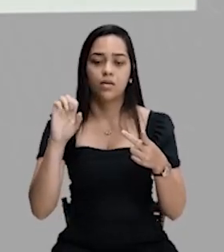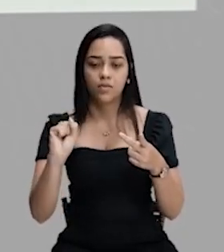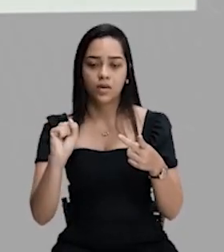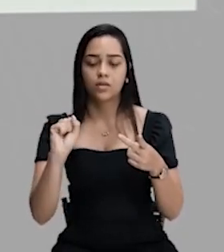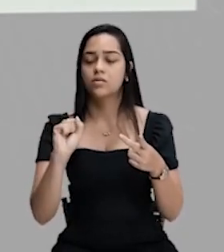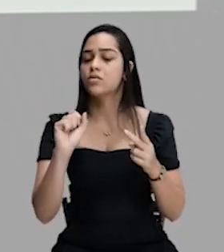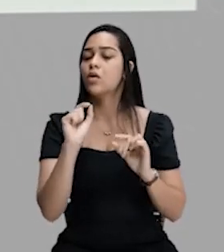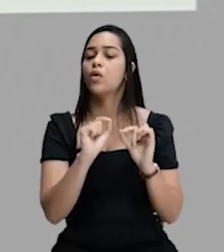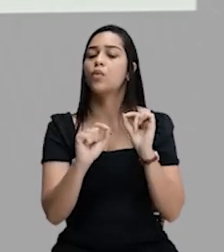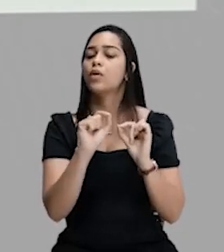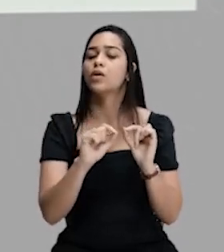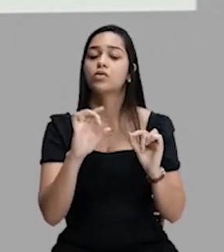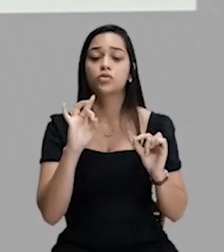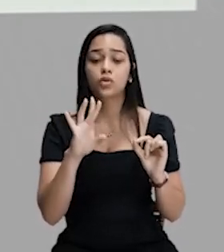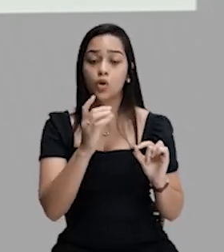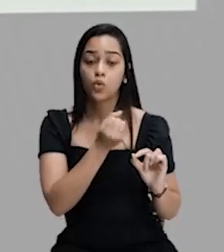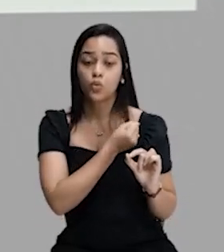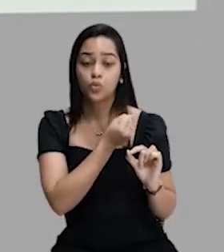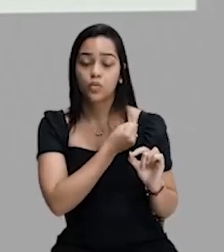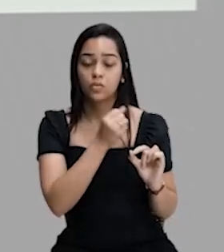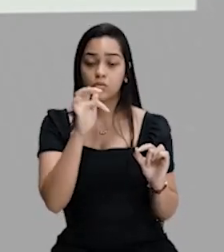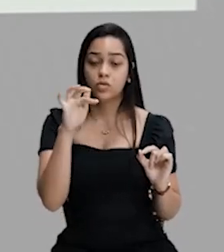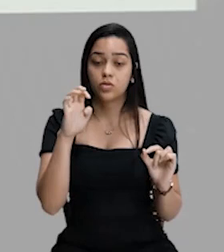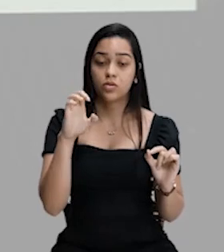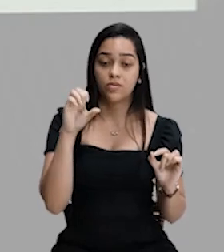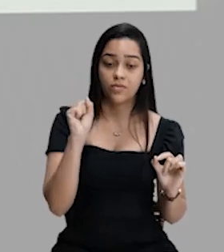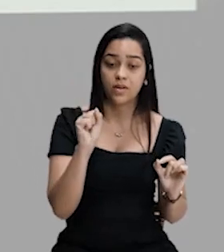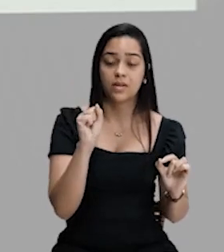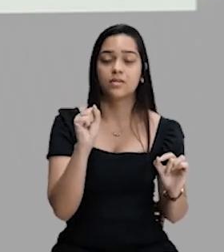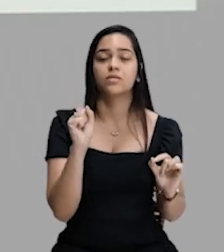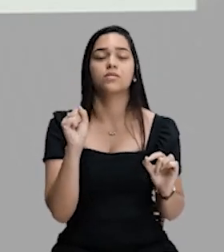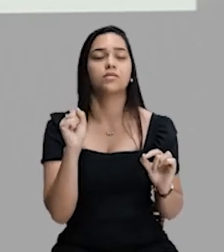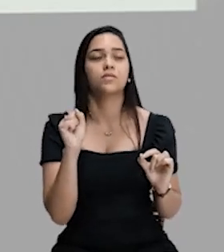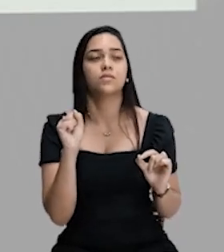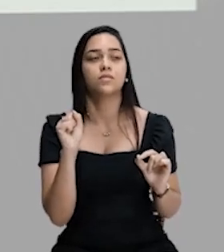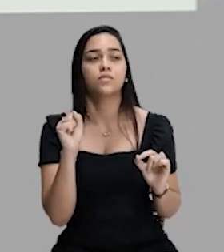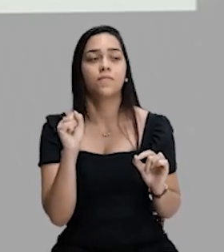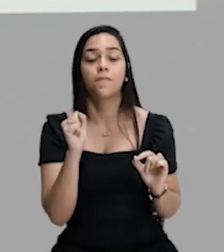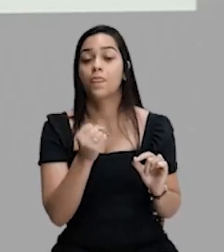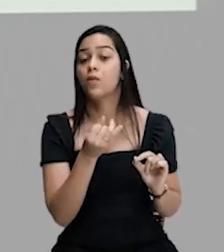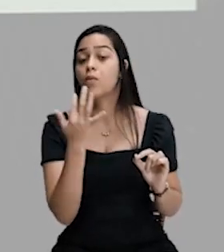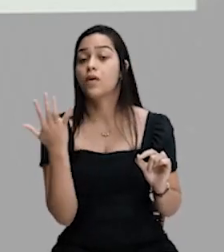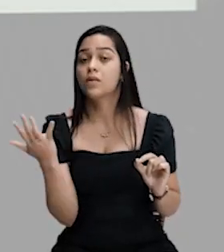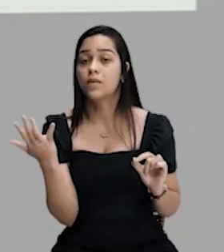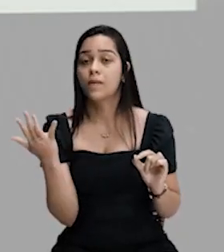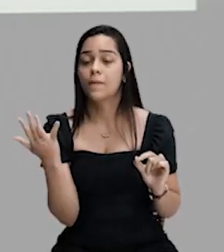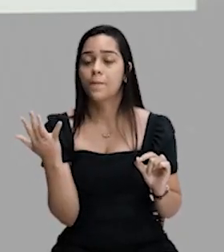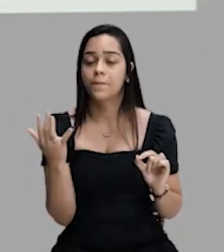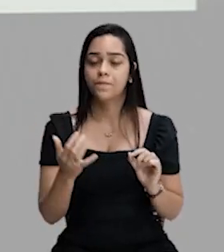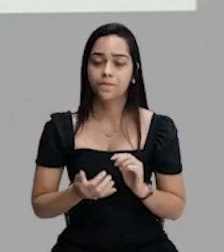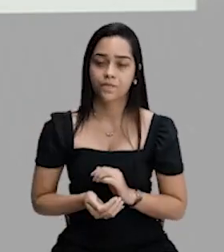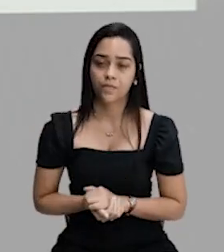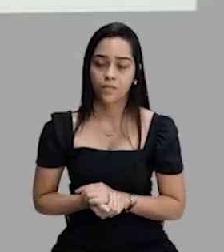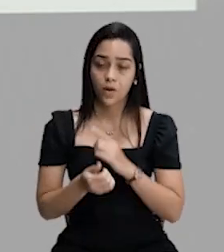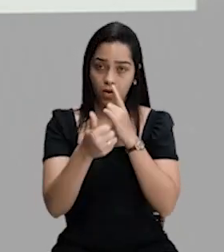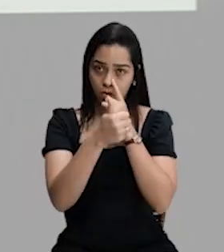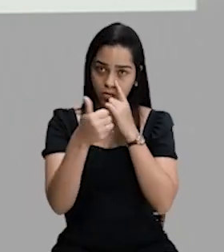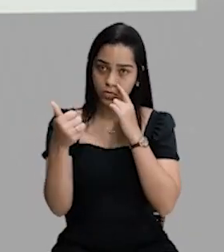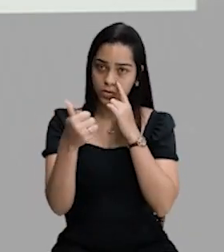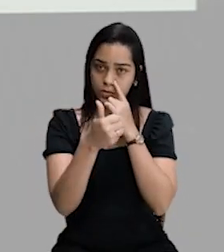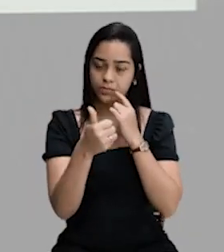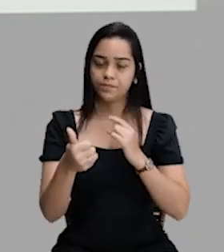é apenas o número de faces né E falou o número de Face aqui são são 11